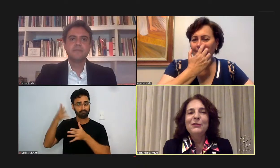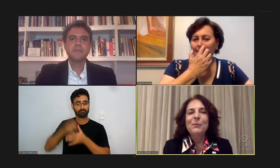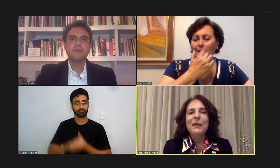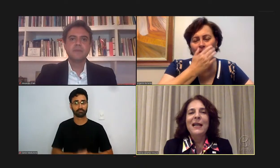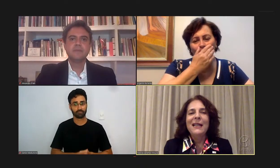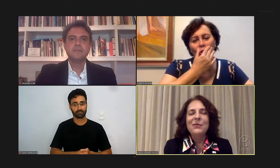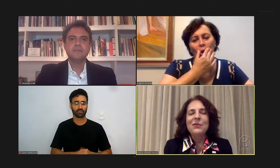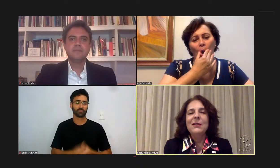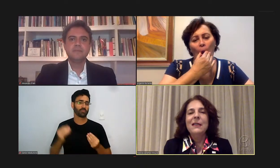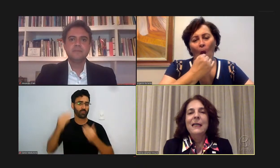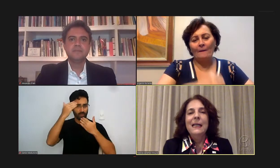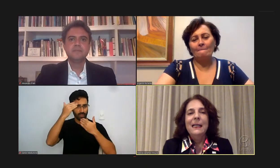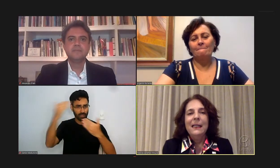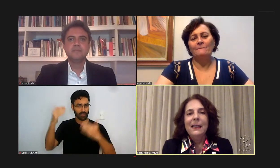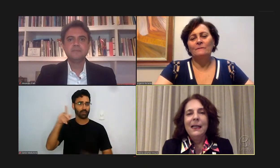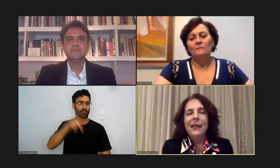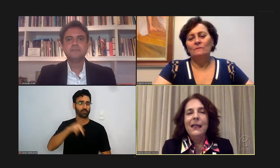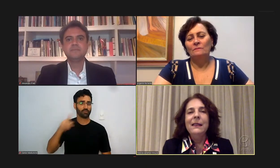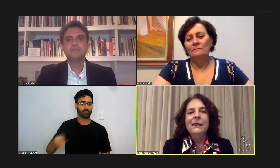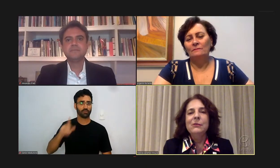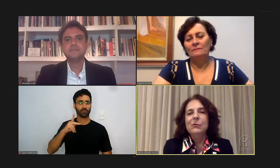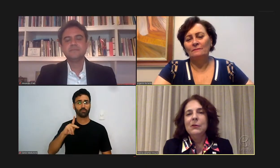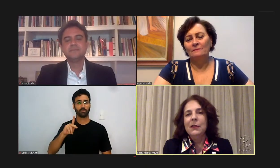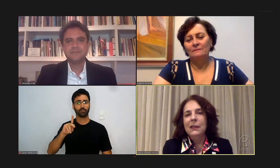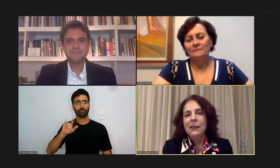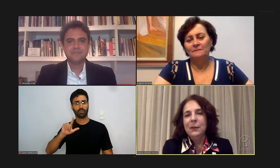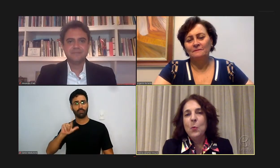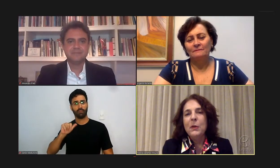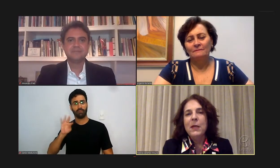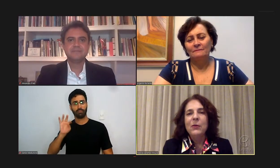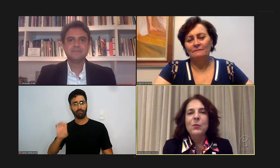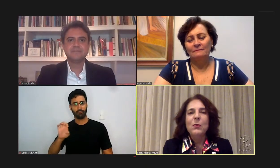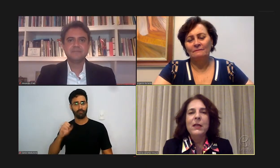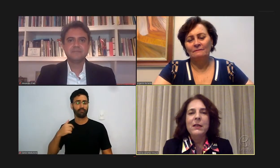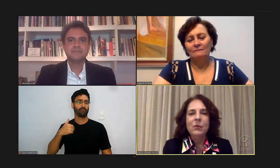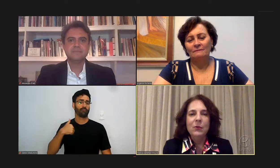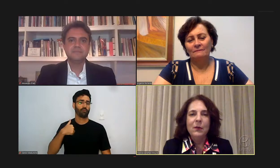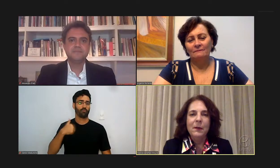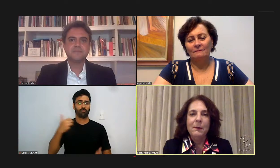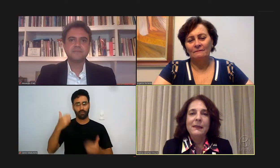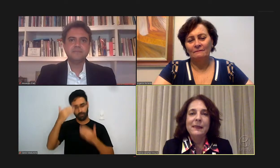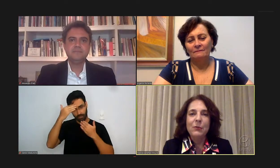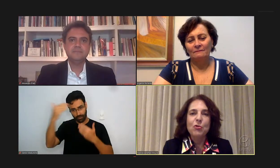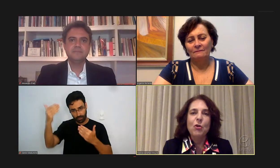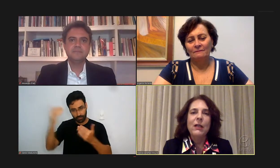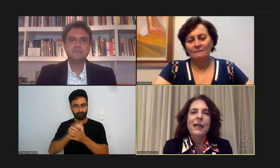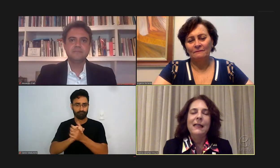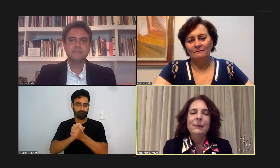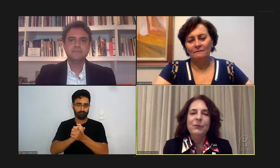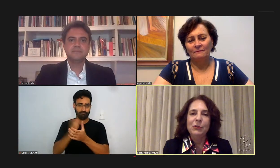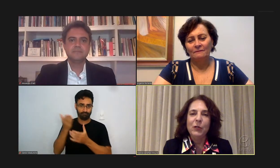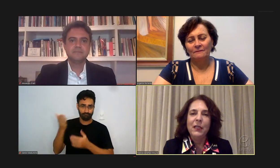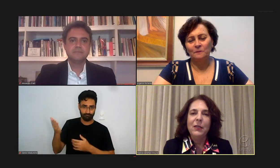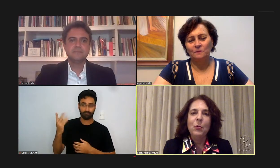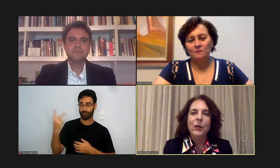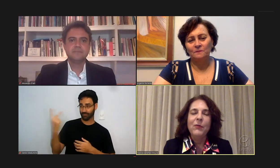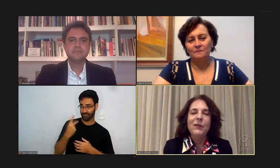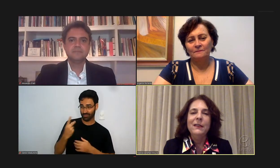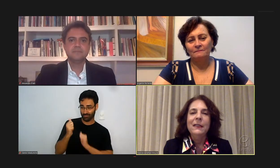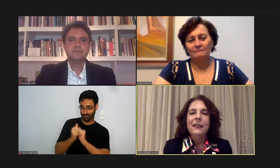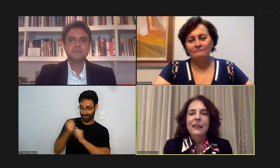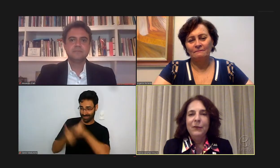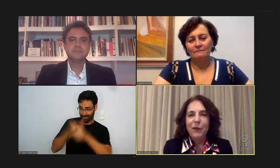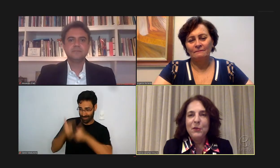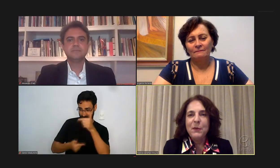Obrigada, professor Pilate. Agradeço e cumprimento meu querido parceiro de jornada, professor Henrique